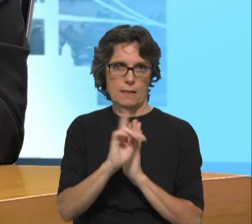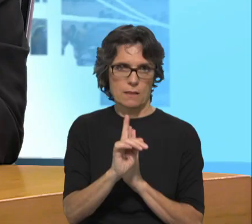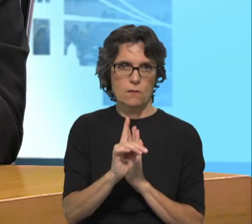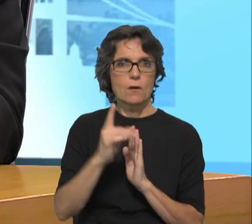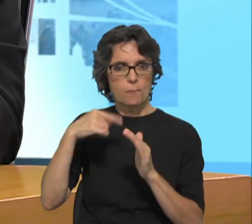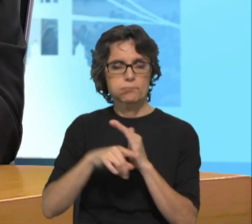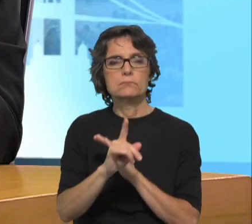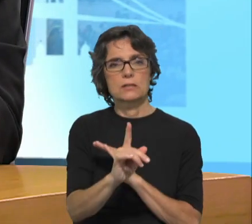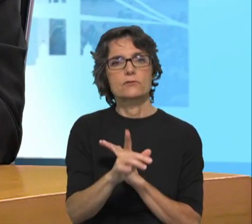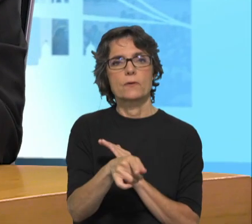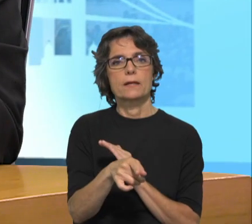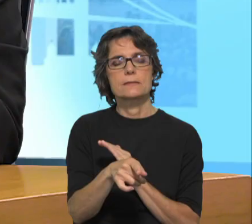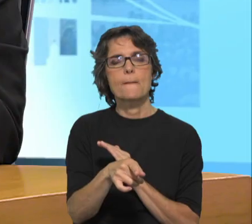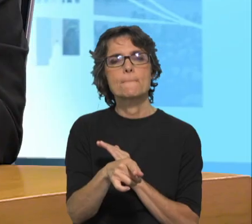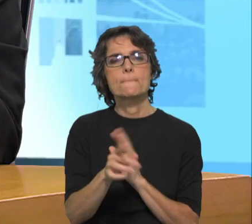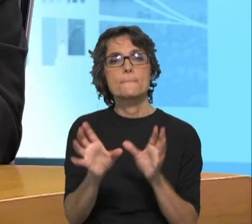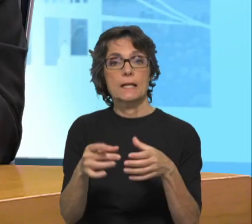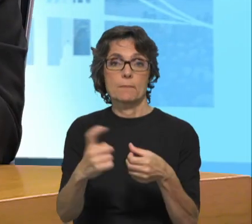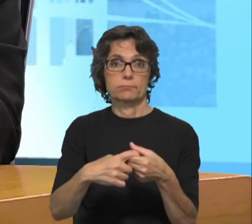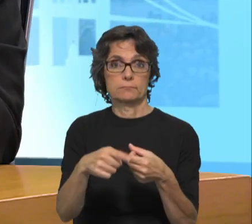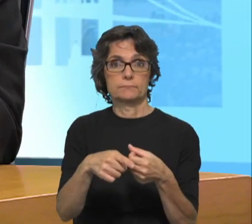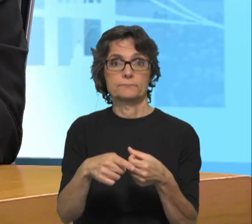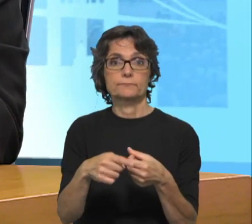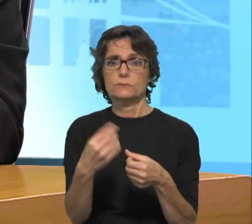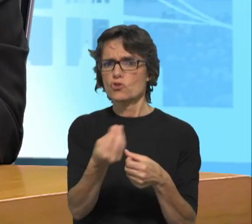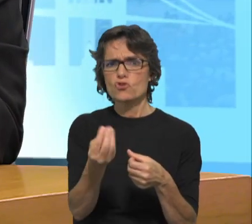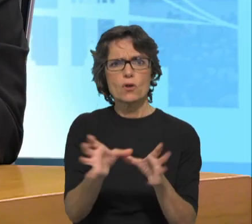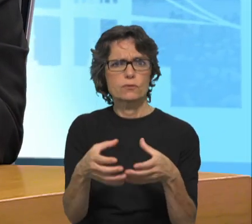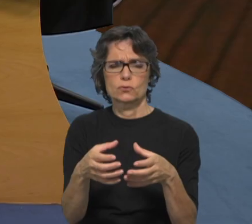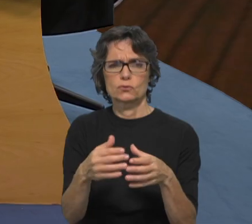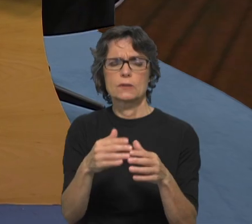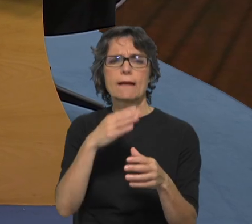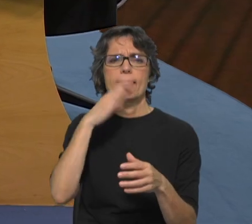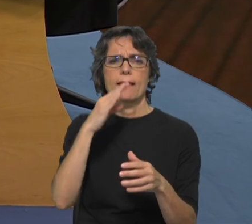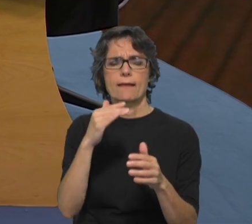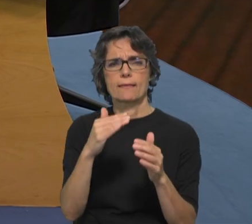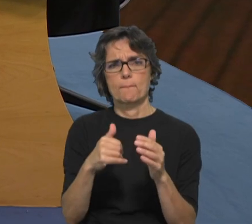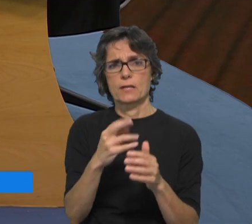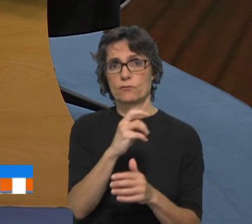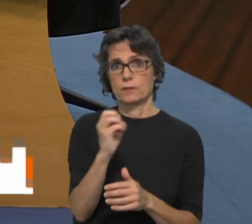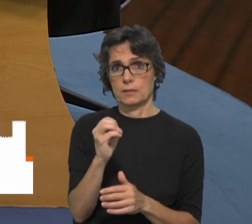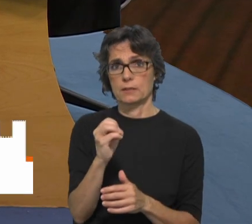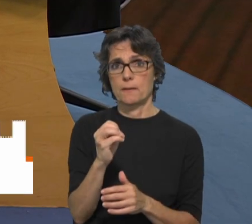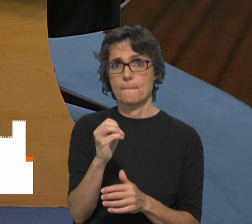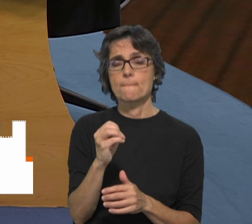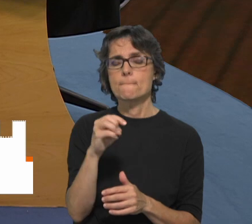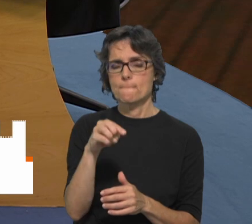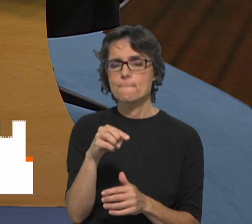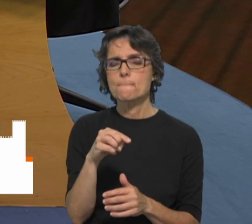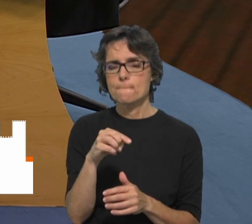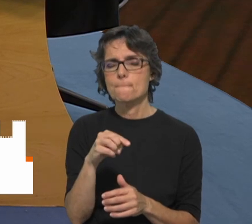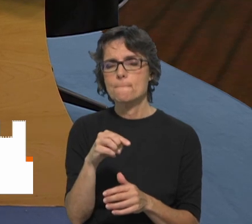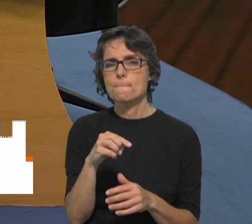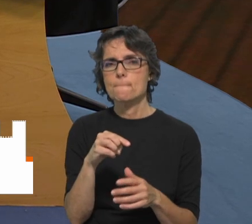E a equipa também está praticamente constituída, na sua maioria, por jovens abaixo dos 30 anos e que representam um bocadinho os pontos